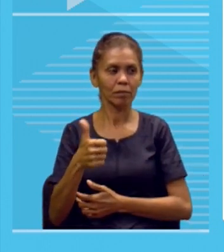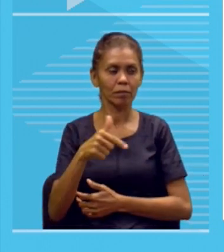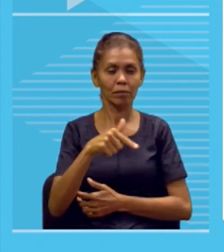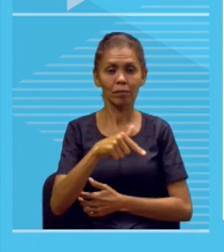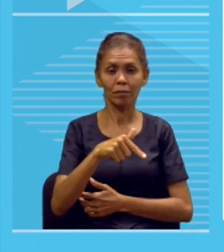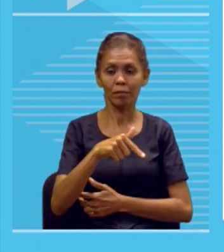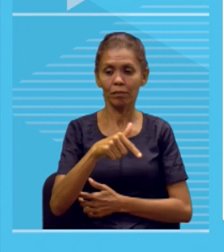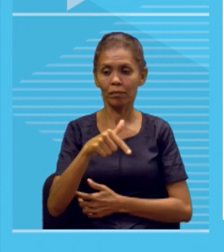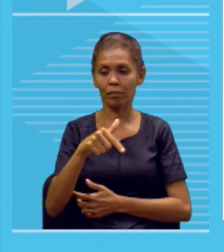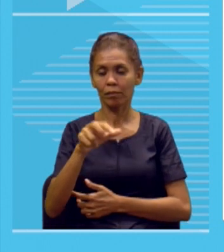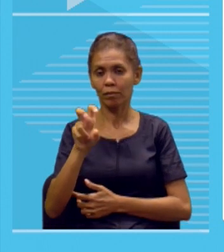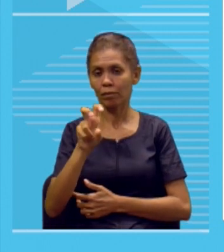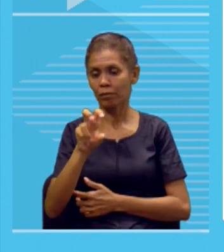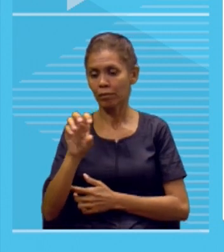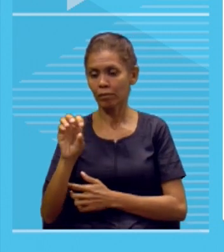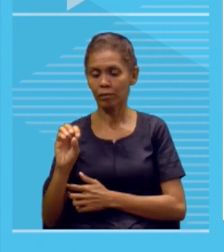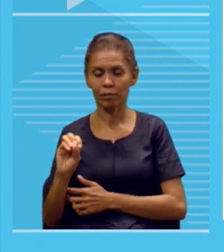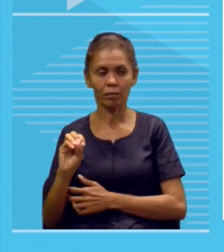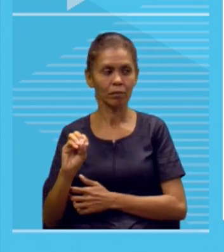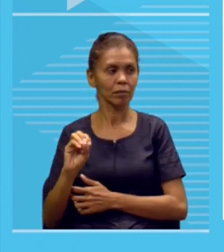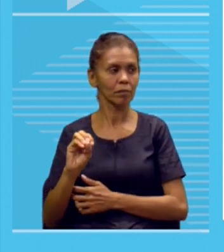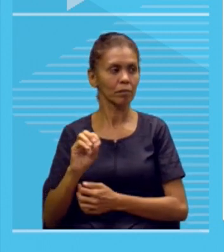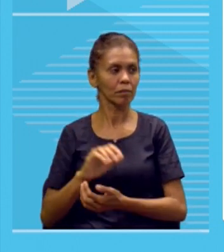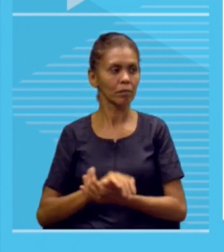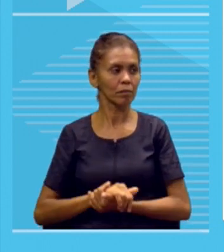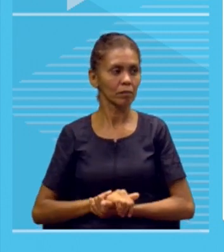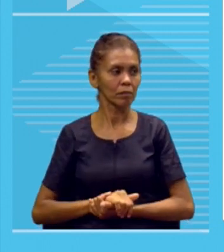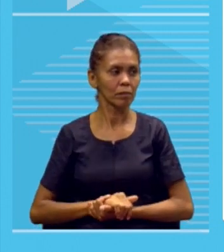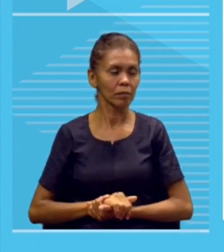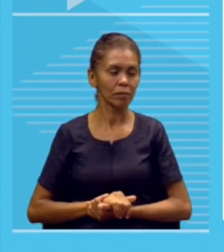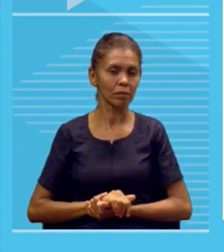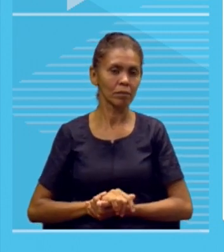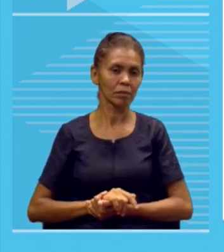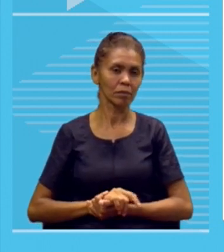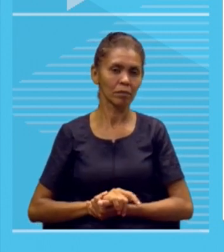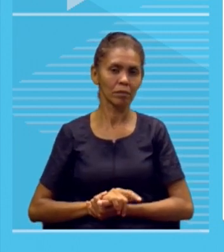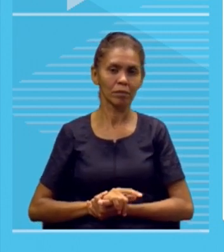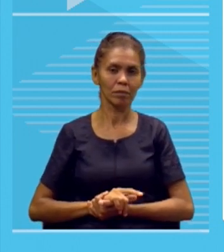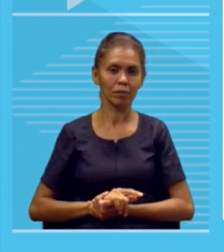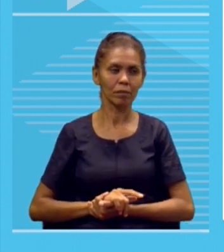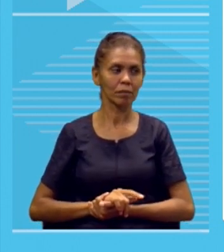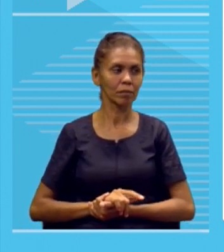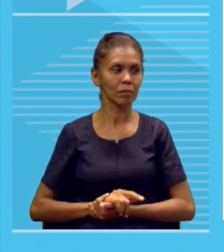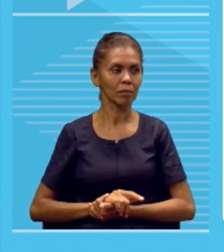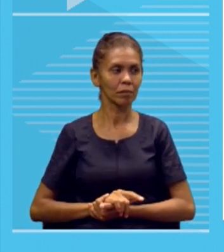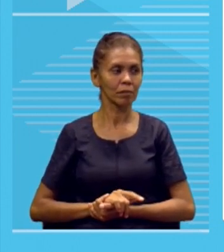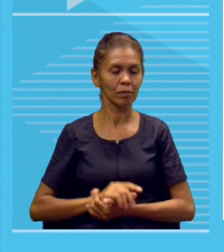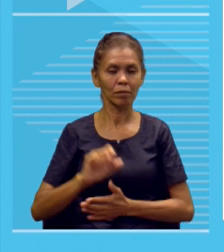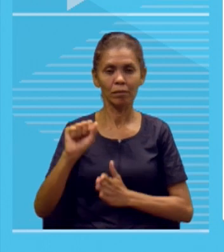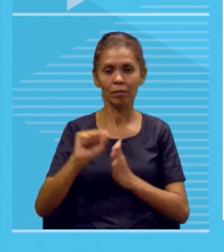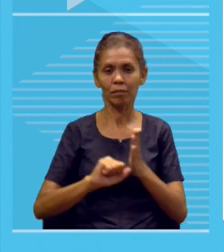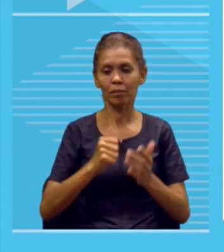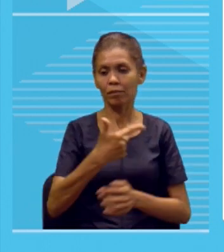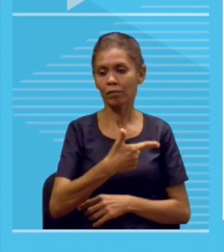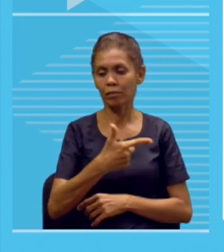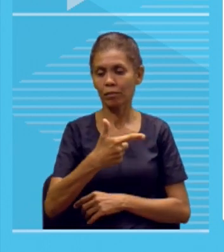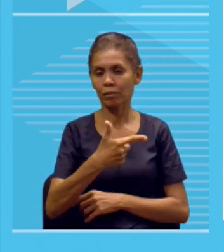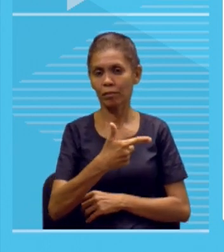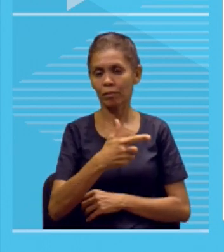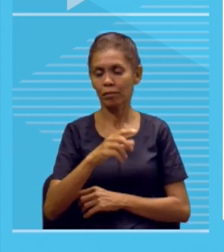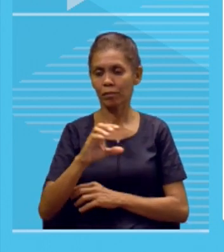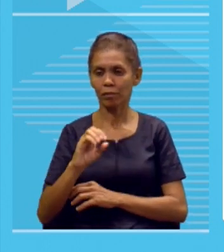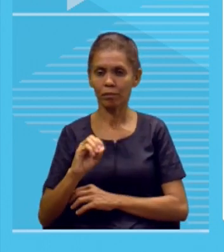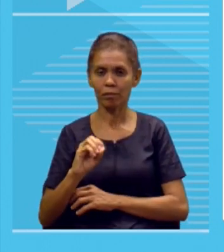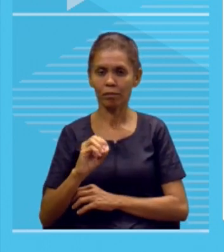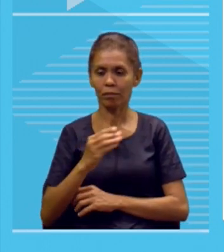XVIII. Quando a gente começa a se industrializar a partir da década de 30 do século XX, no governo do Getúlio